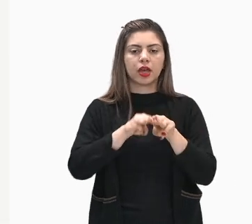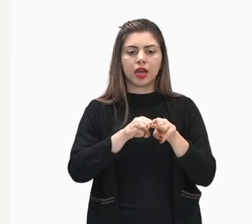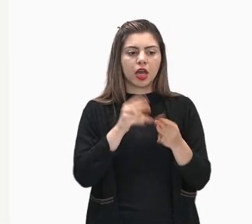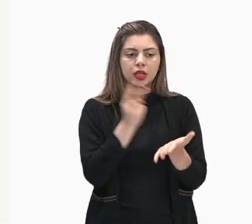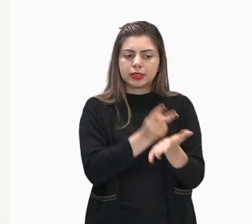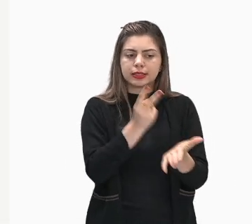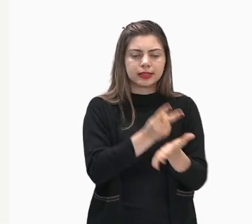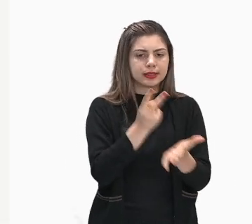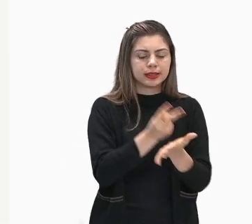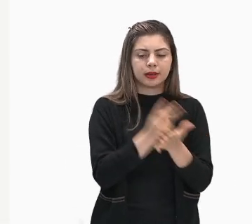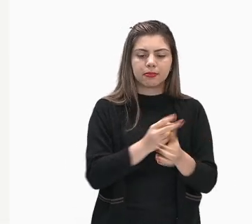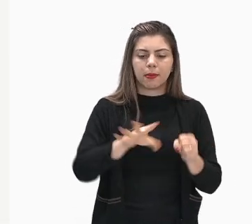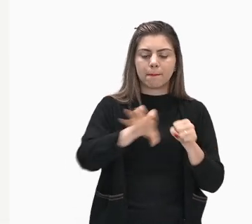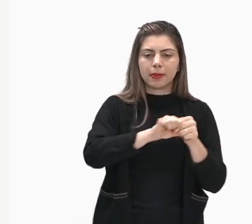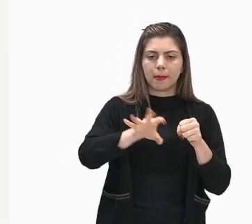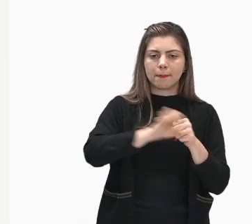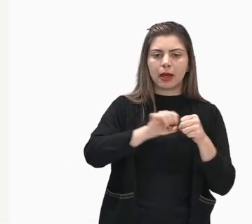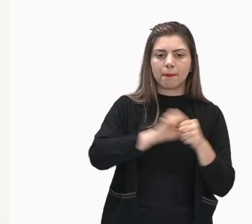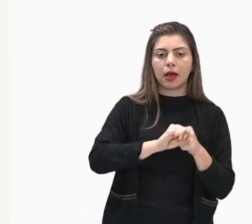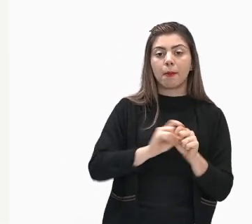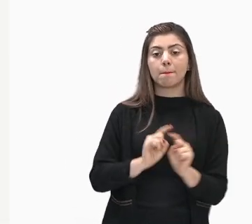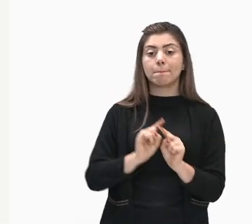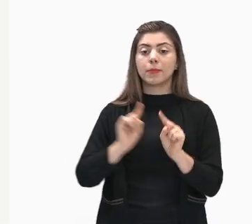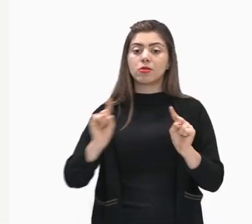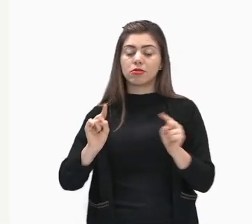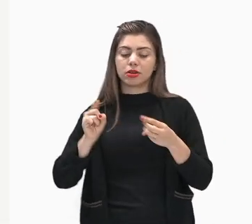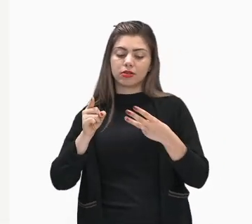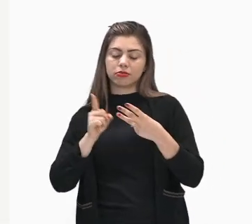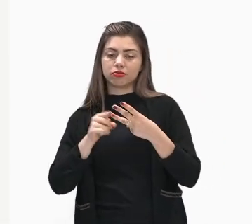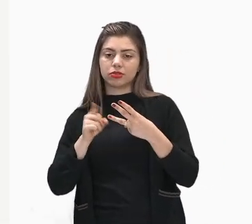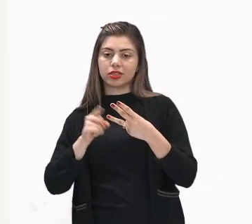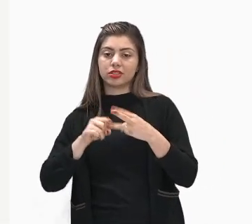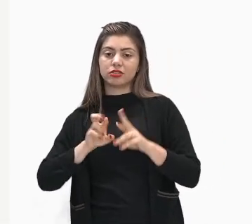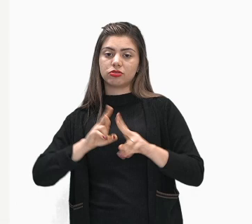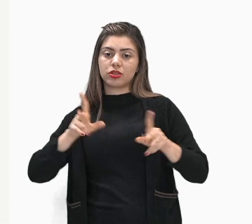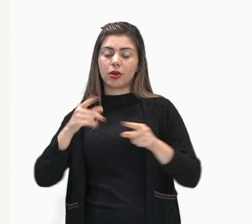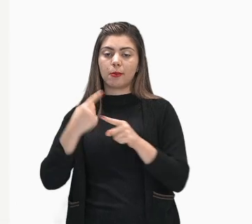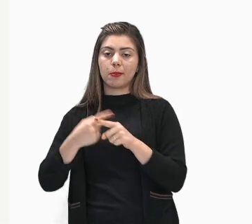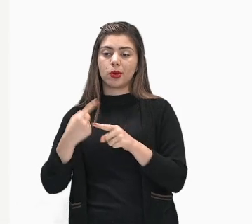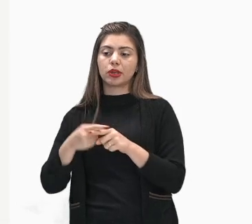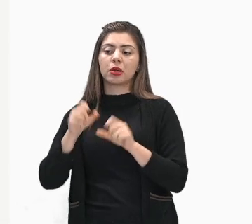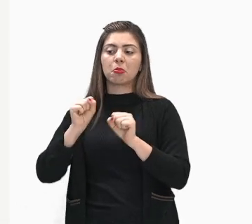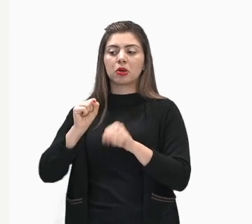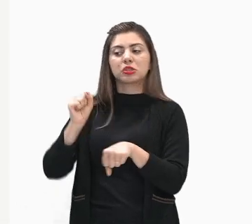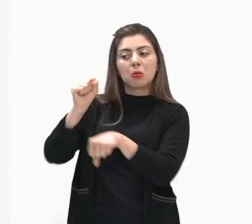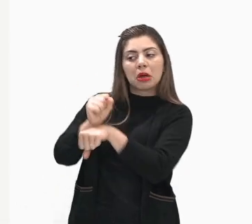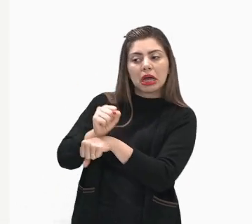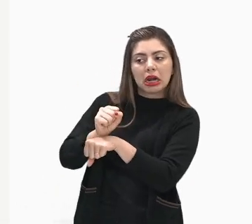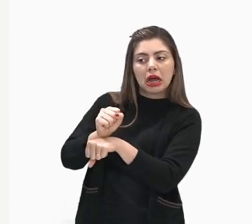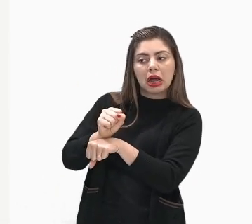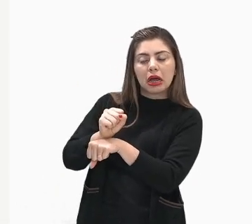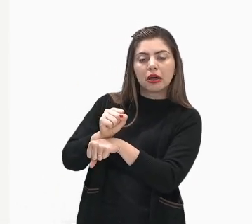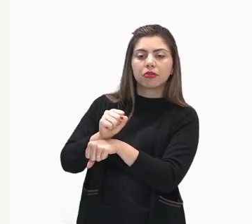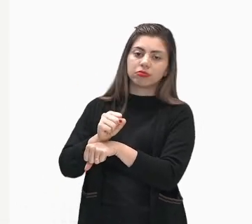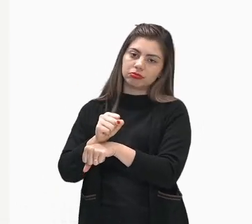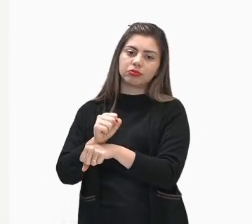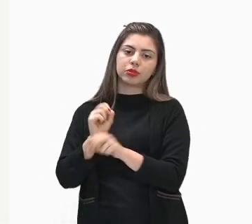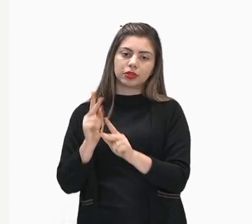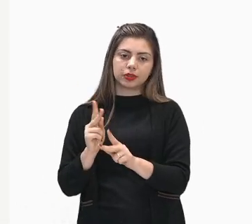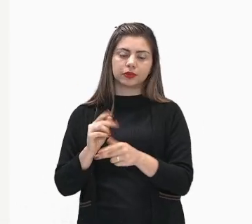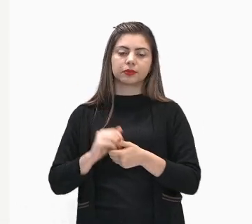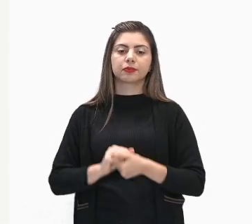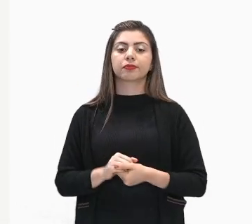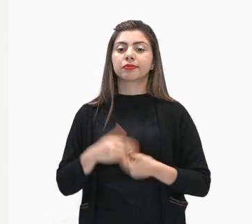desligados conforme a necessidade. São os eletroímãs. E aí na imagem, pessoal, você vê